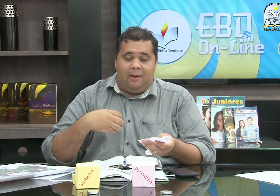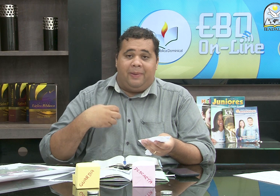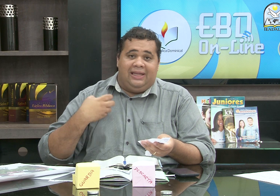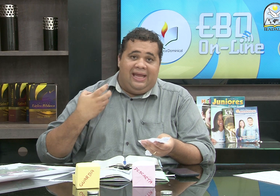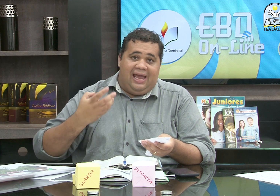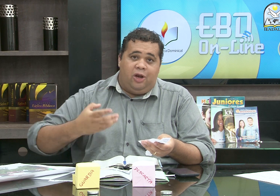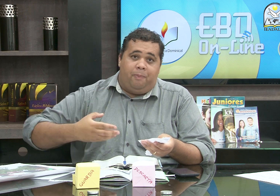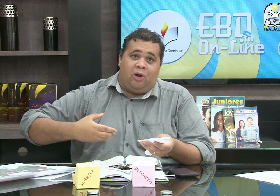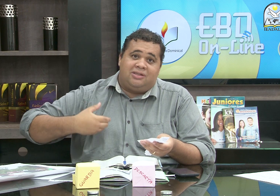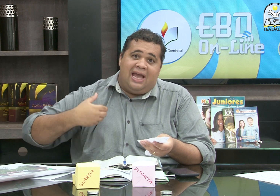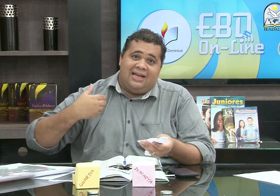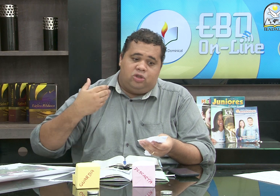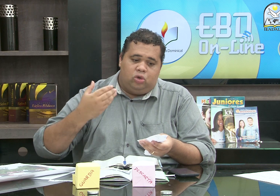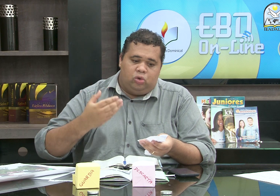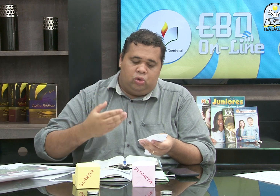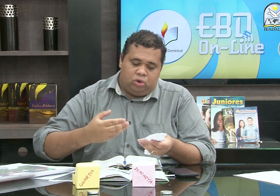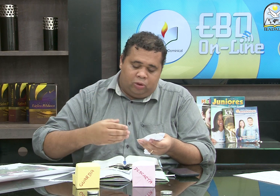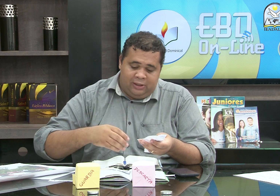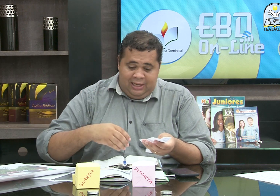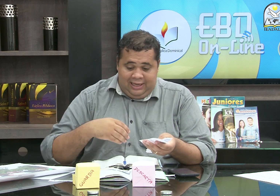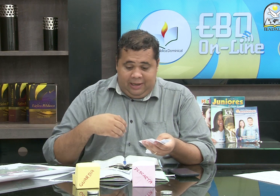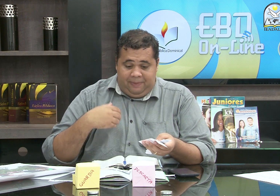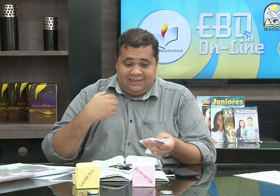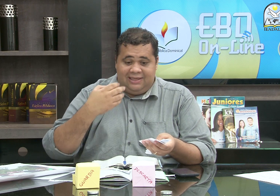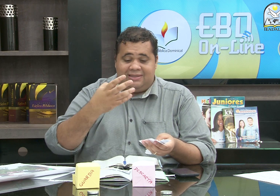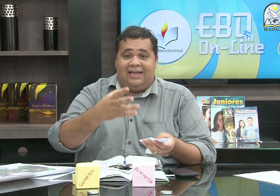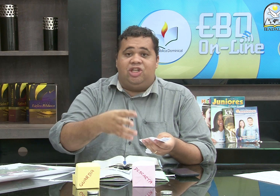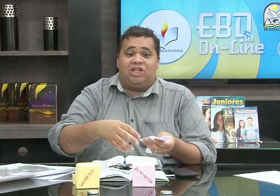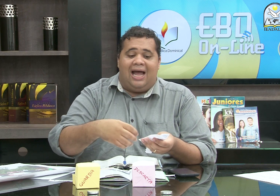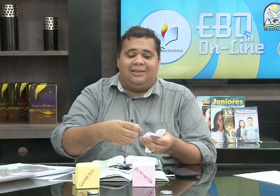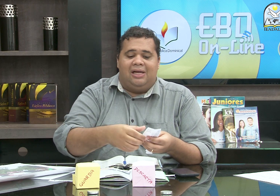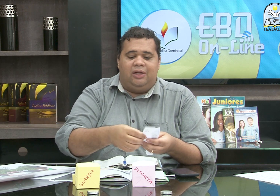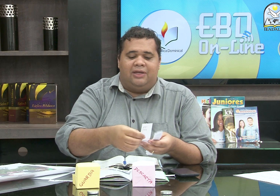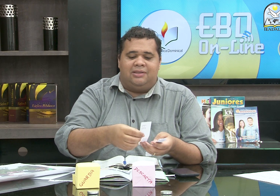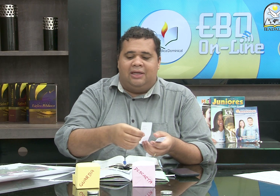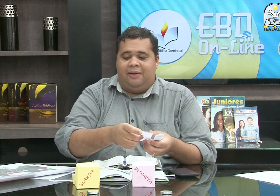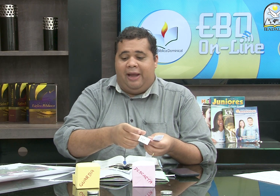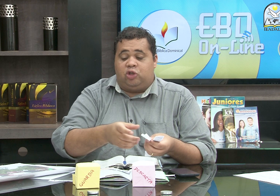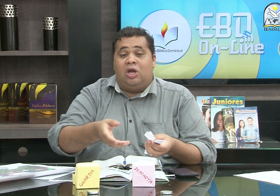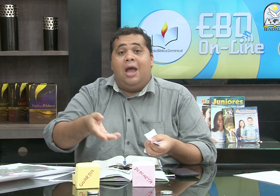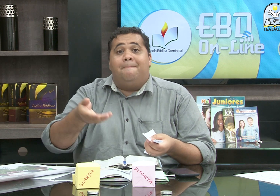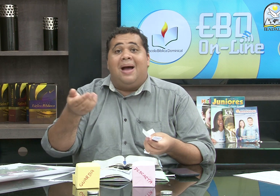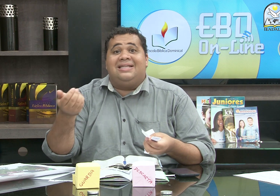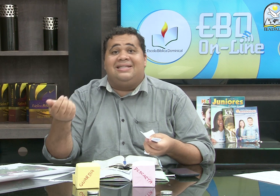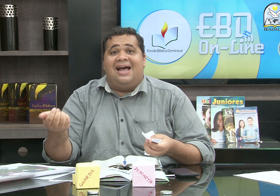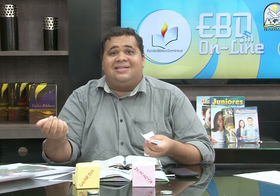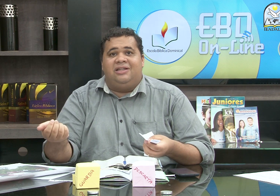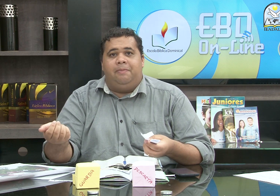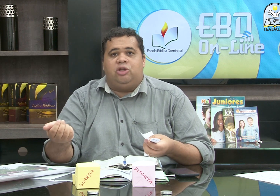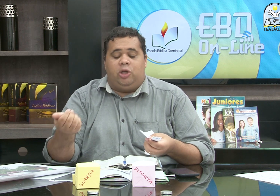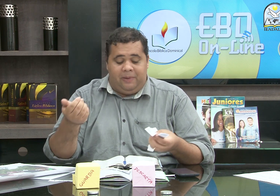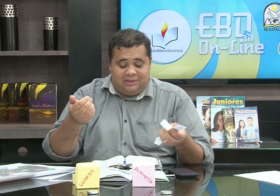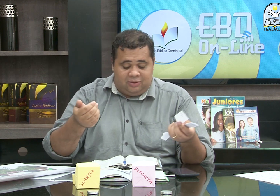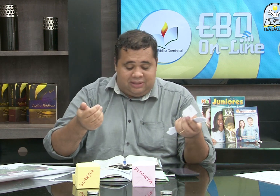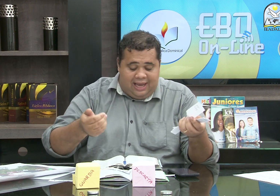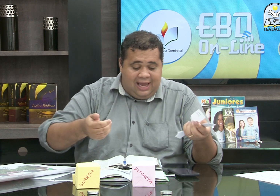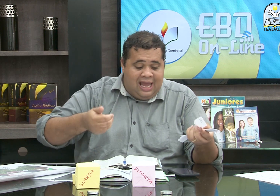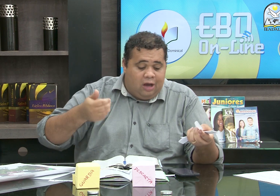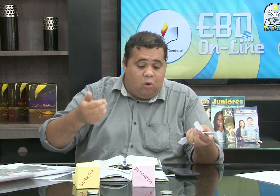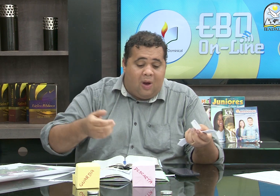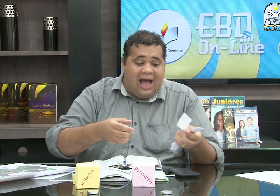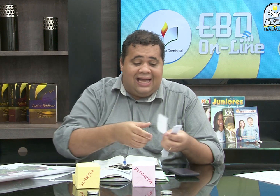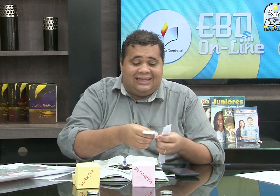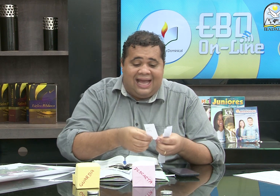precisam aprender no processo do luto que precisa ir descartando esses sentimentos mas há sentimentos que precisam